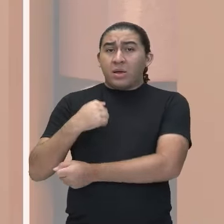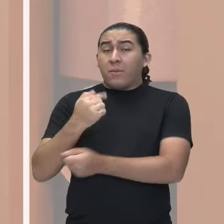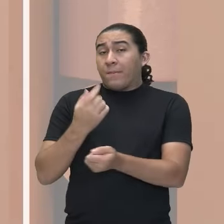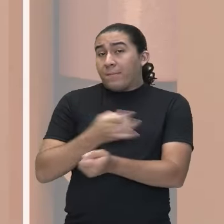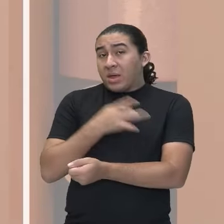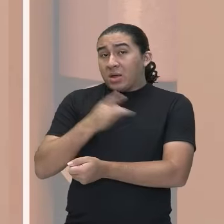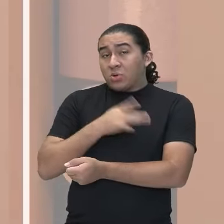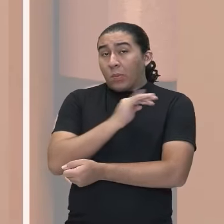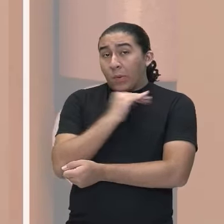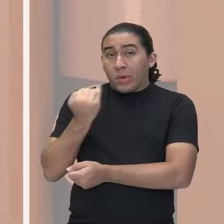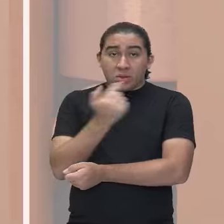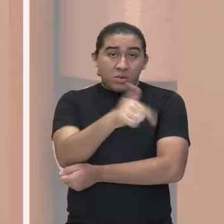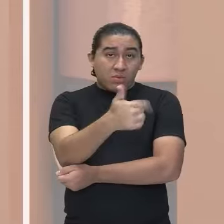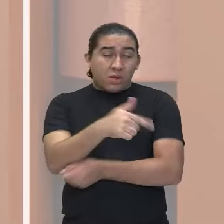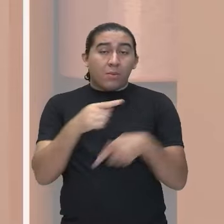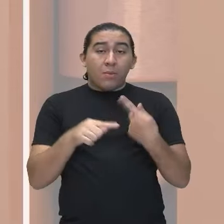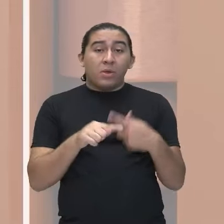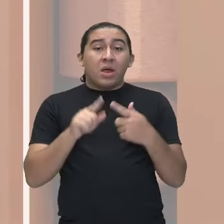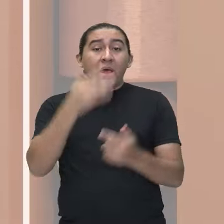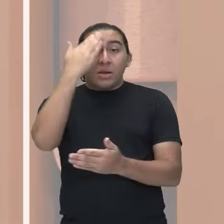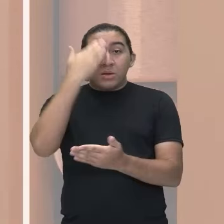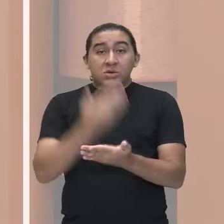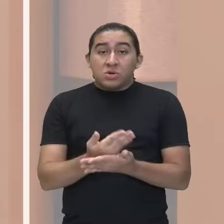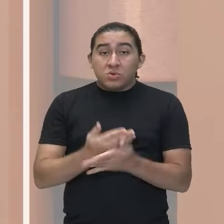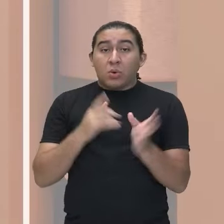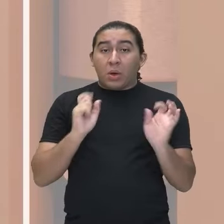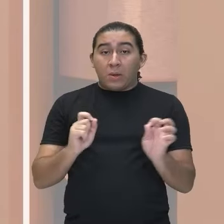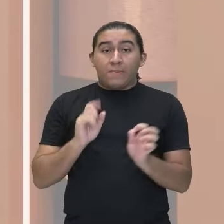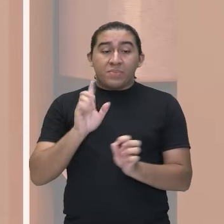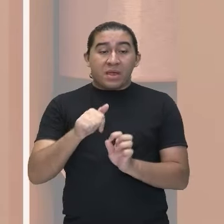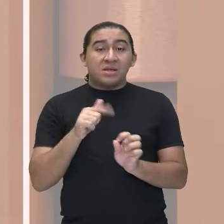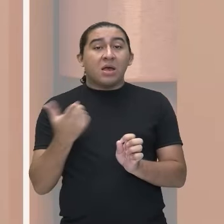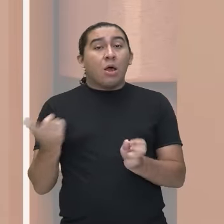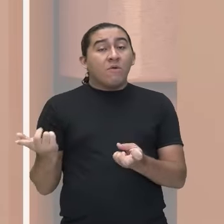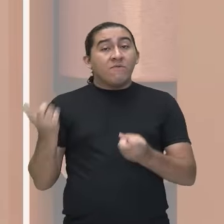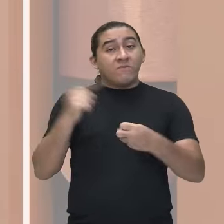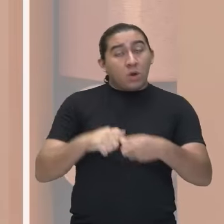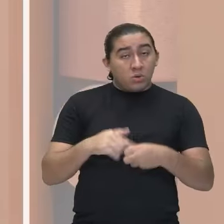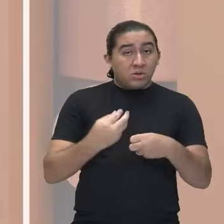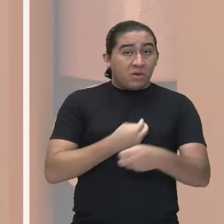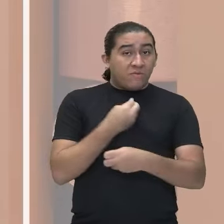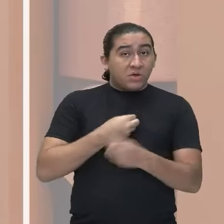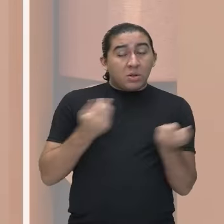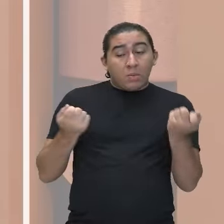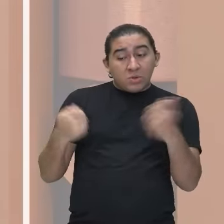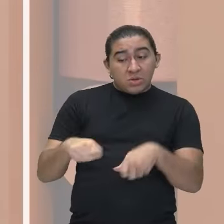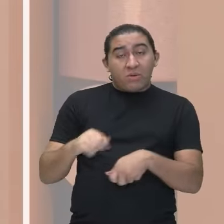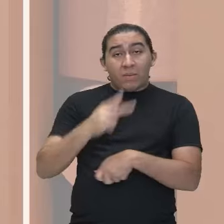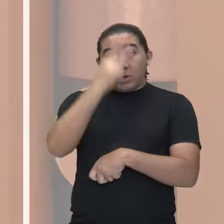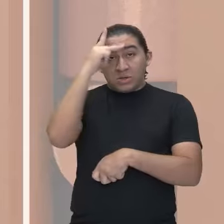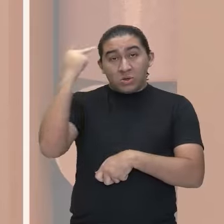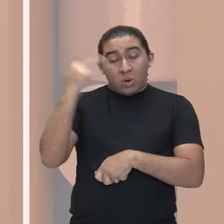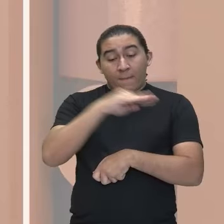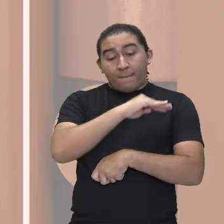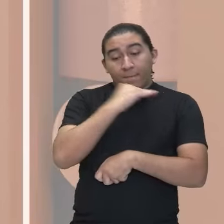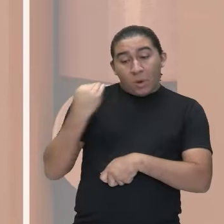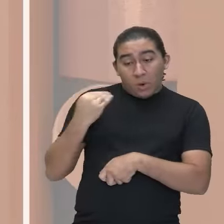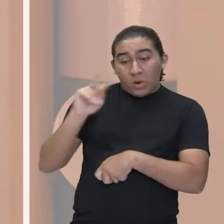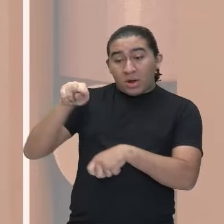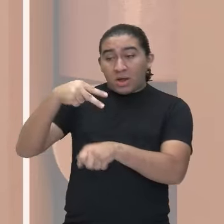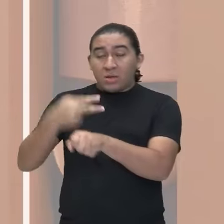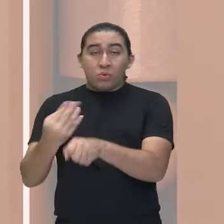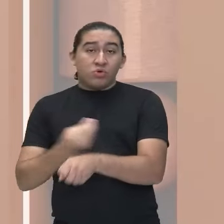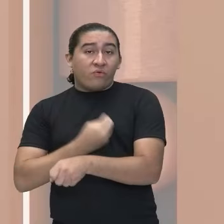Eu não tenho medo por quê? Porque eu acredito nessa reencarnação aí, eu acredito que existe algo além disso daqui e eu vou lá